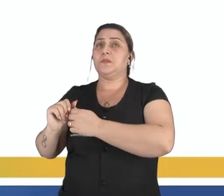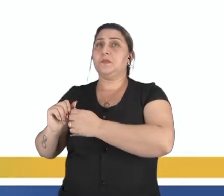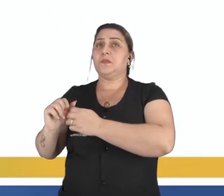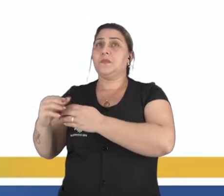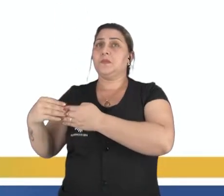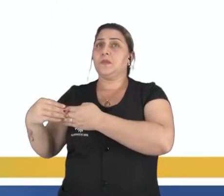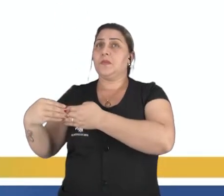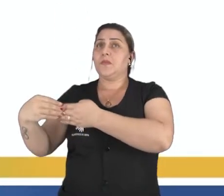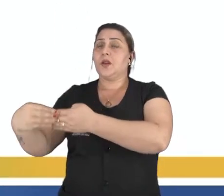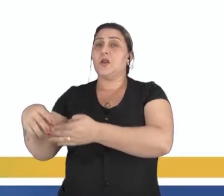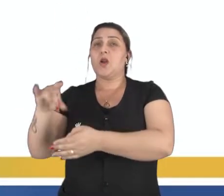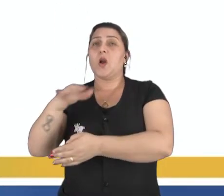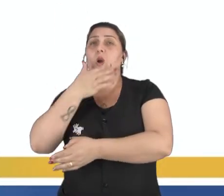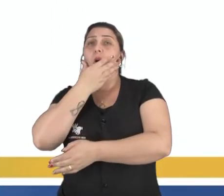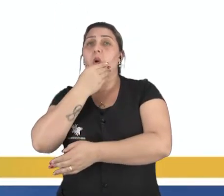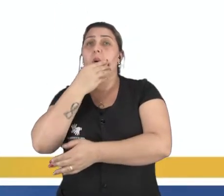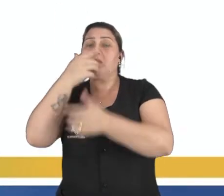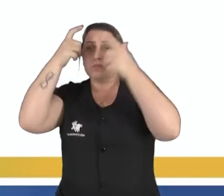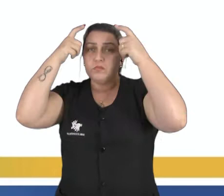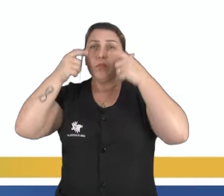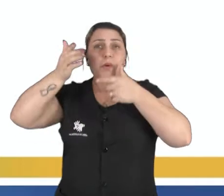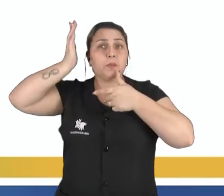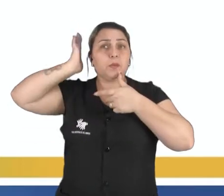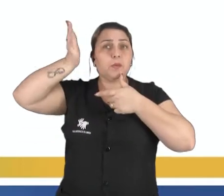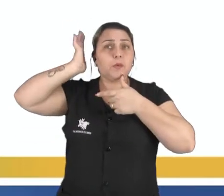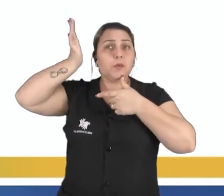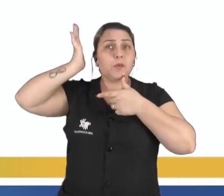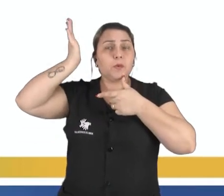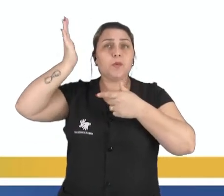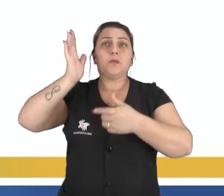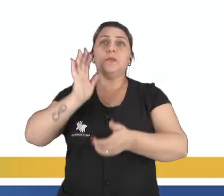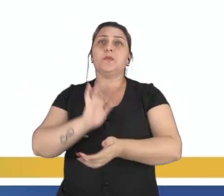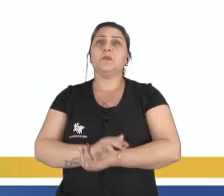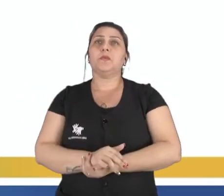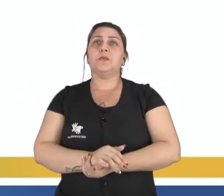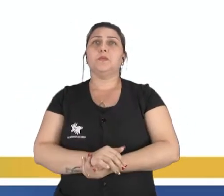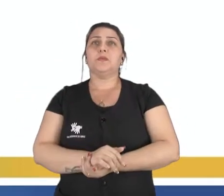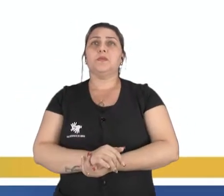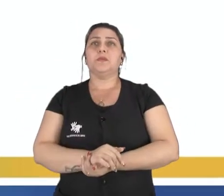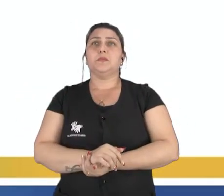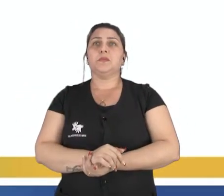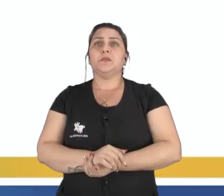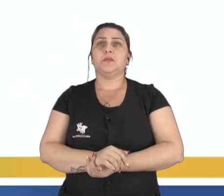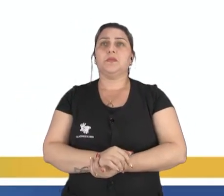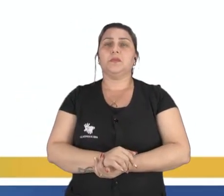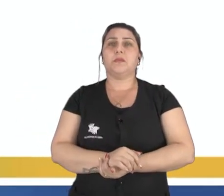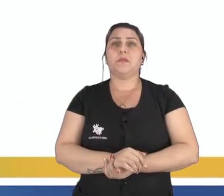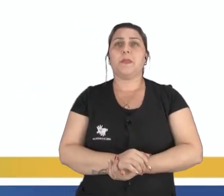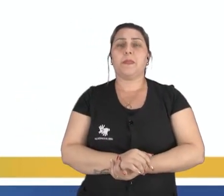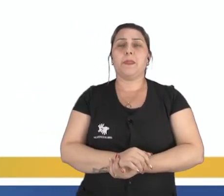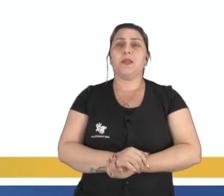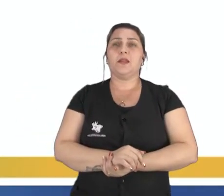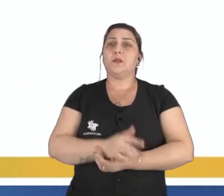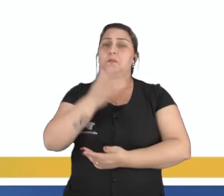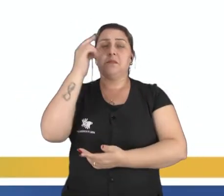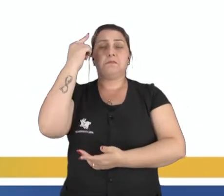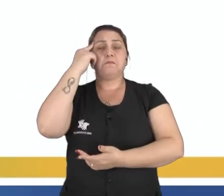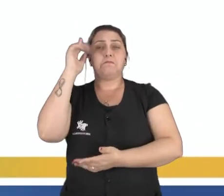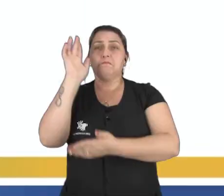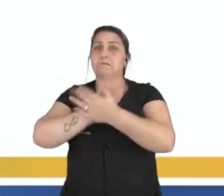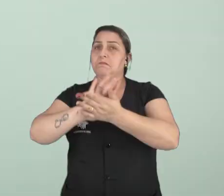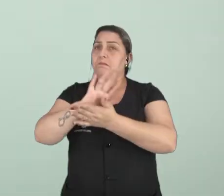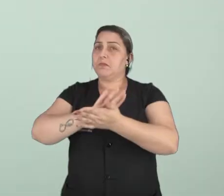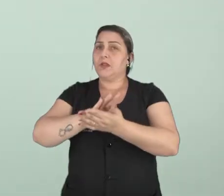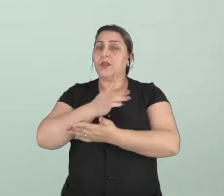para votar, só que aí esse homem ele tá, né, tem uma cabeça de burro aí, ou a mula, né, que aí é como se ele não pensasse,